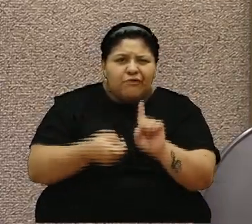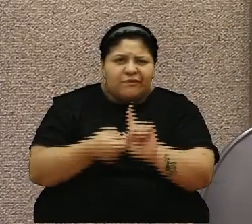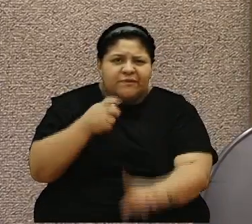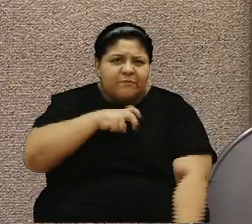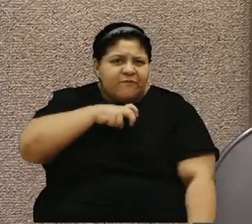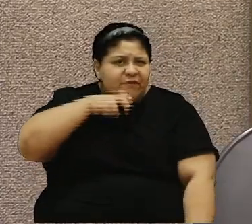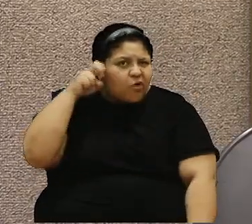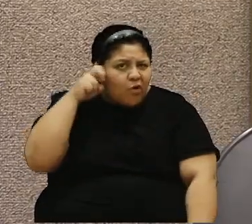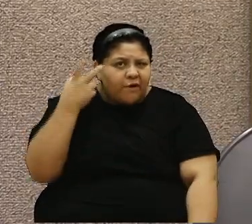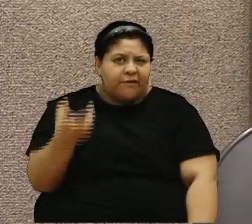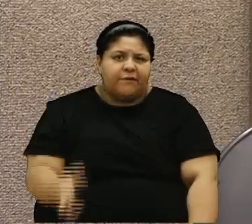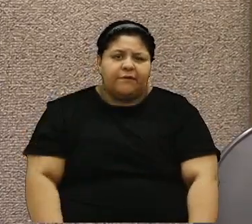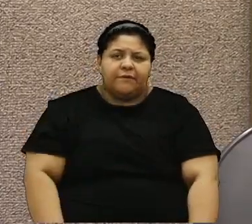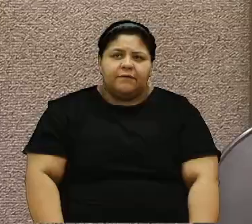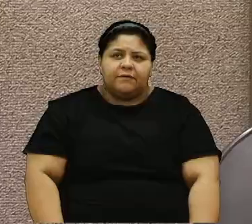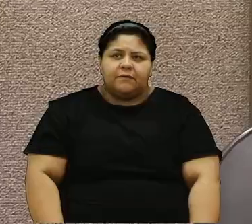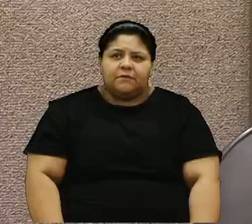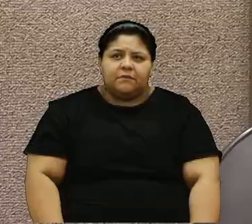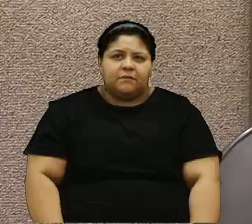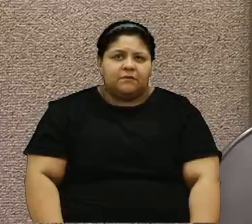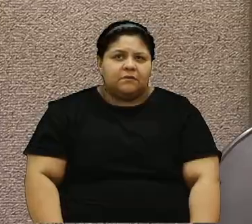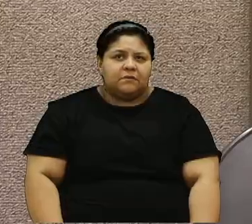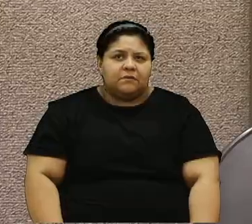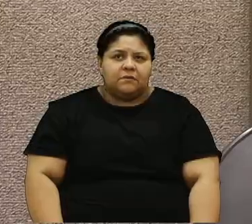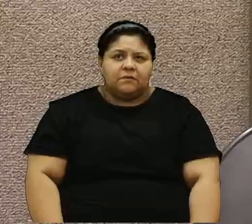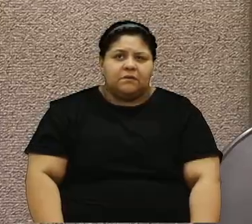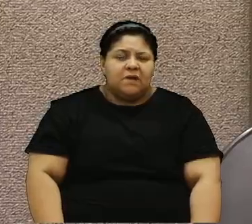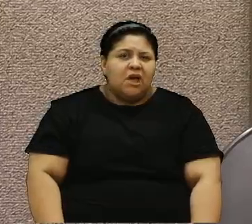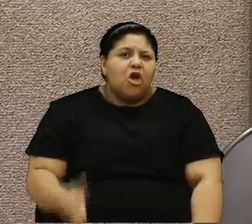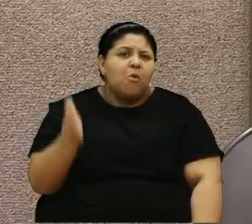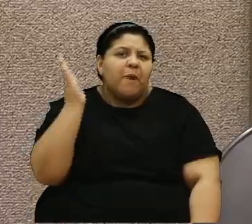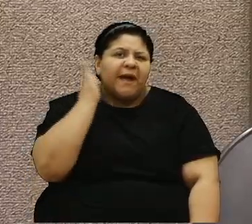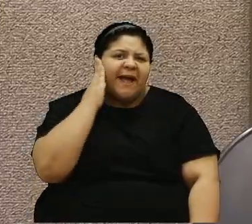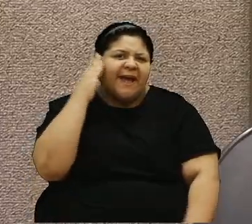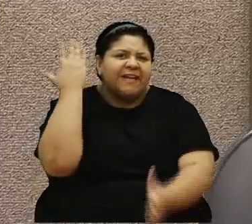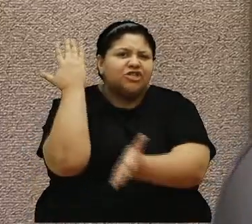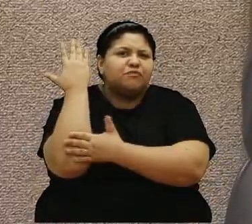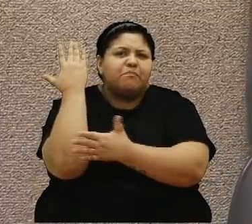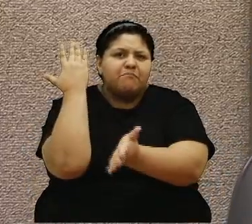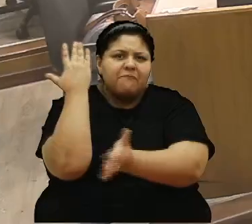vergonha, né? É uma desfaçatez, é uma cara de pau. Voto favorável, senhor presidente.